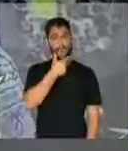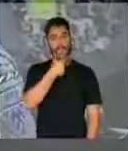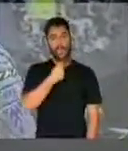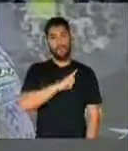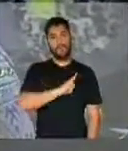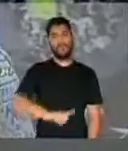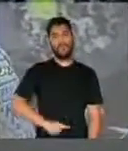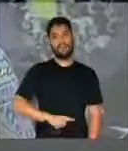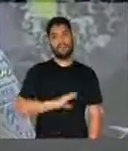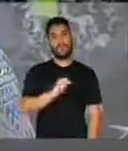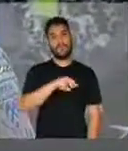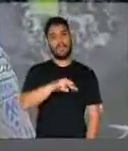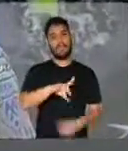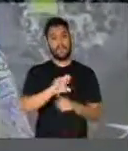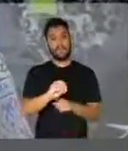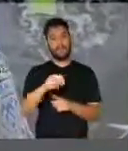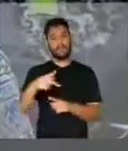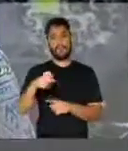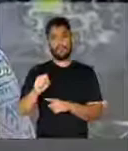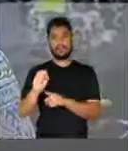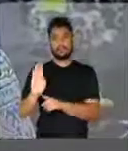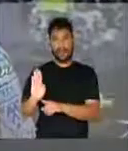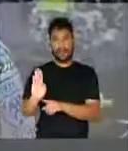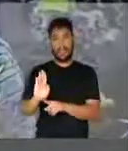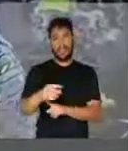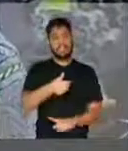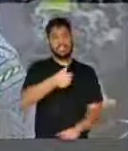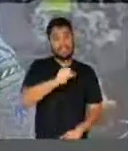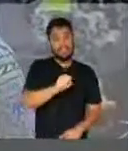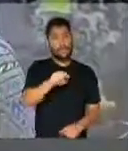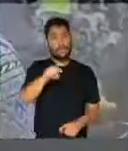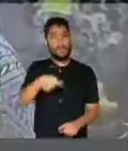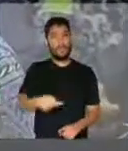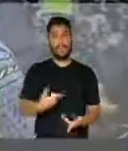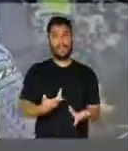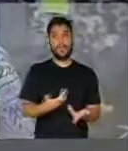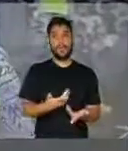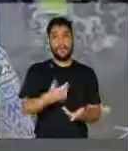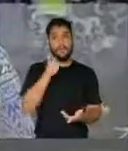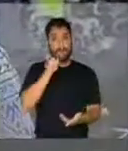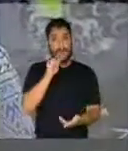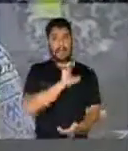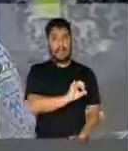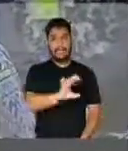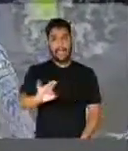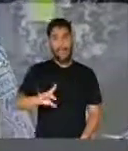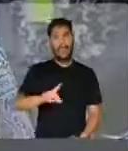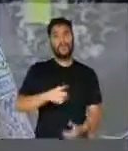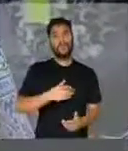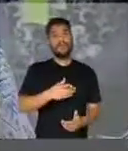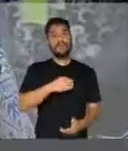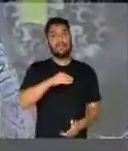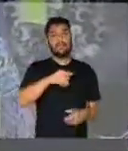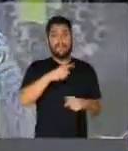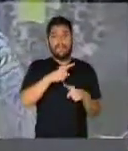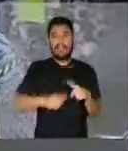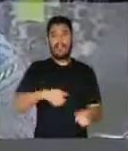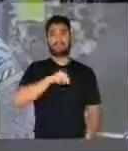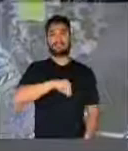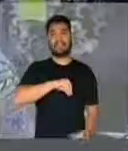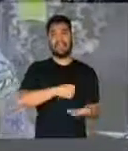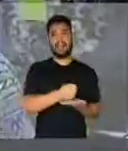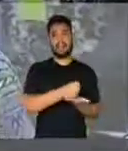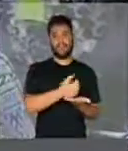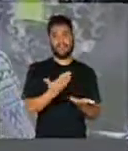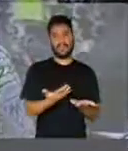do PSB, 18.800 mães recebiam meio salário mensal, garantia